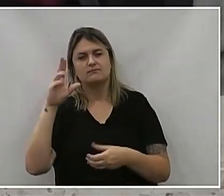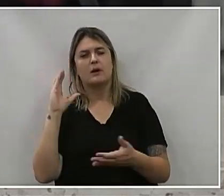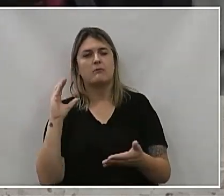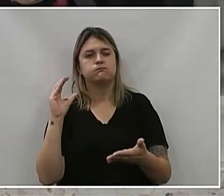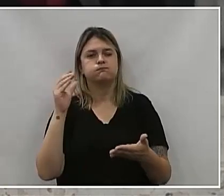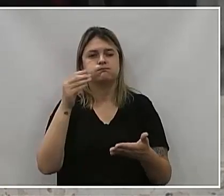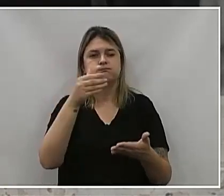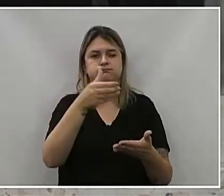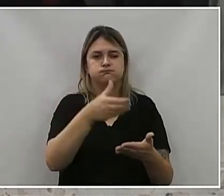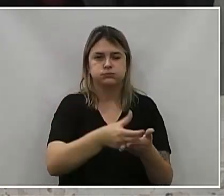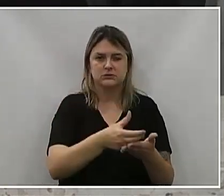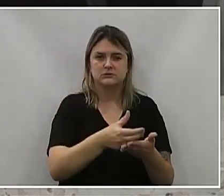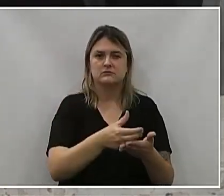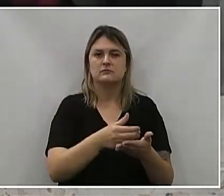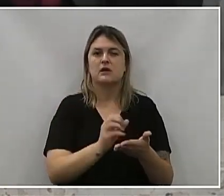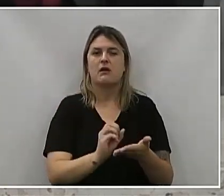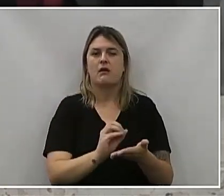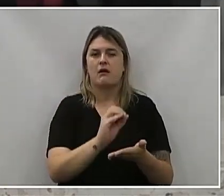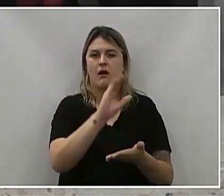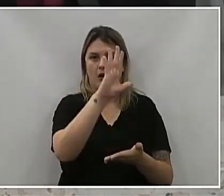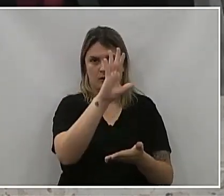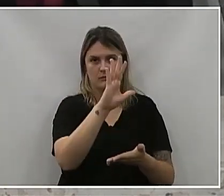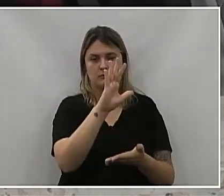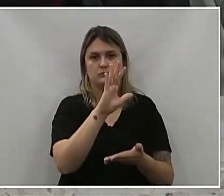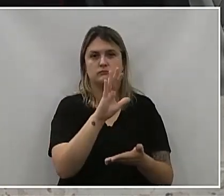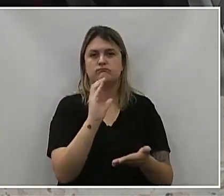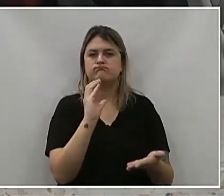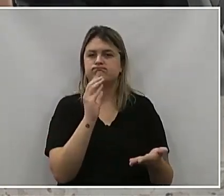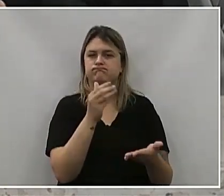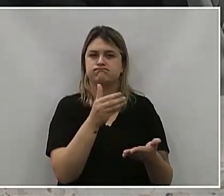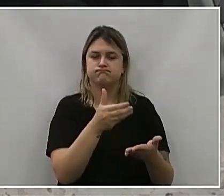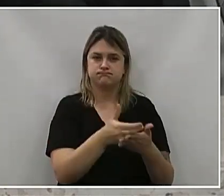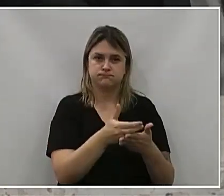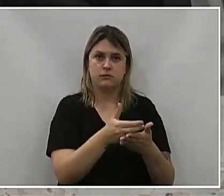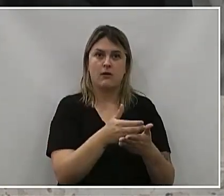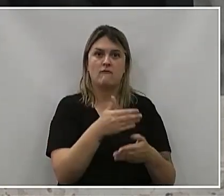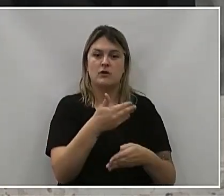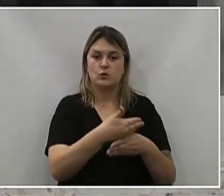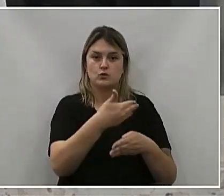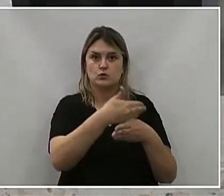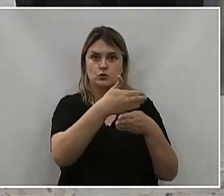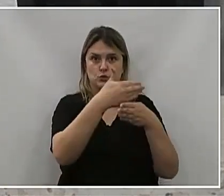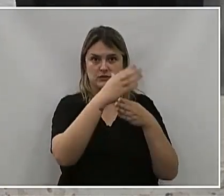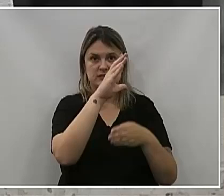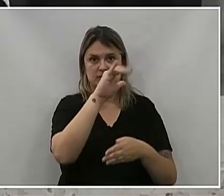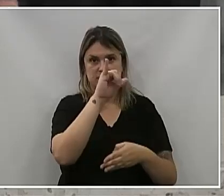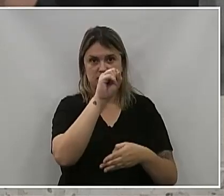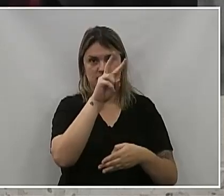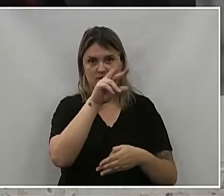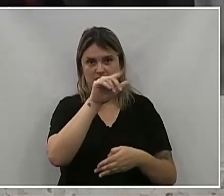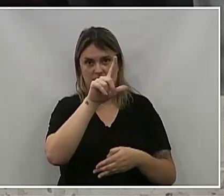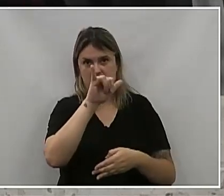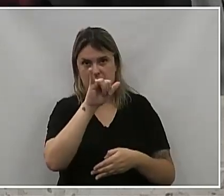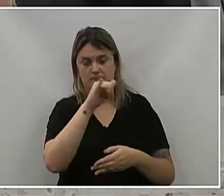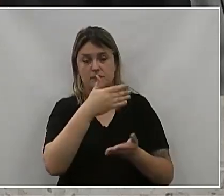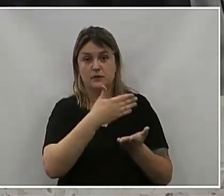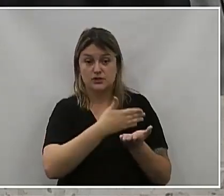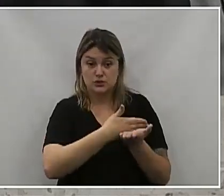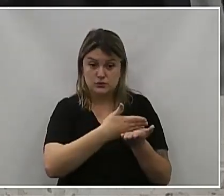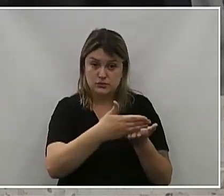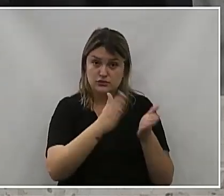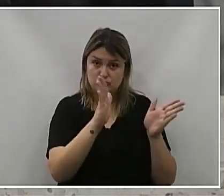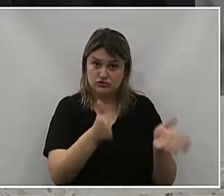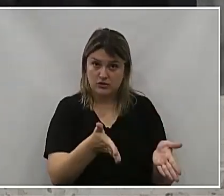investimento grandioso na casa em União da Vitória. A obra já